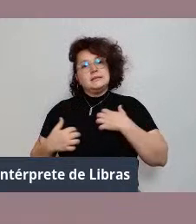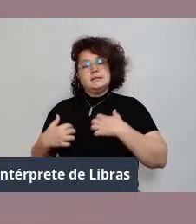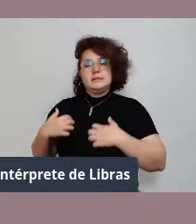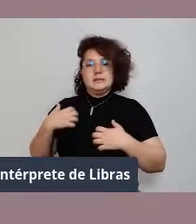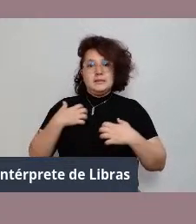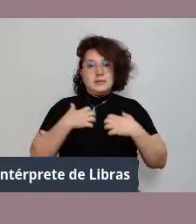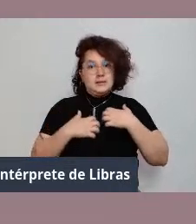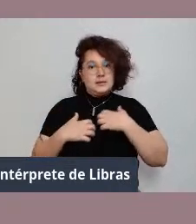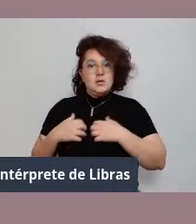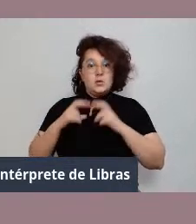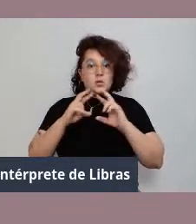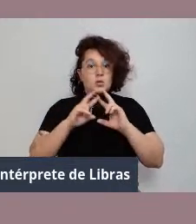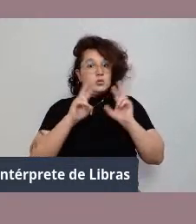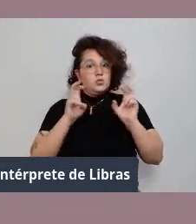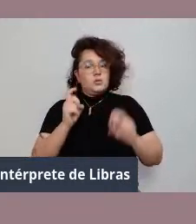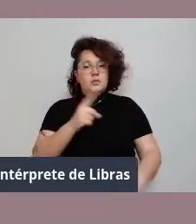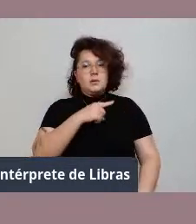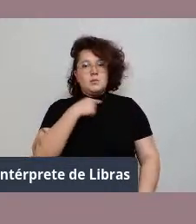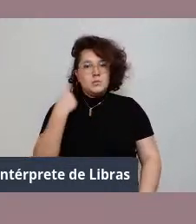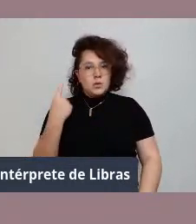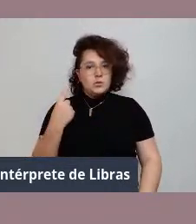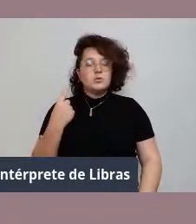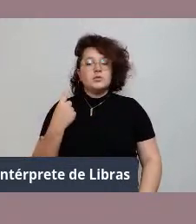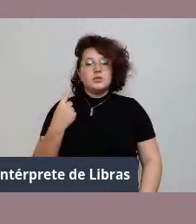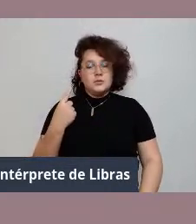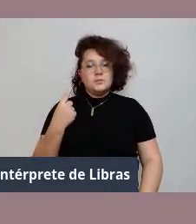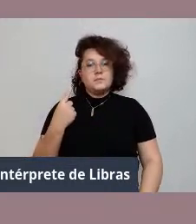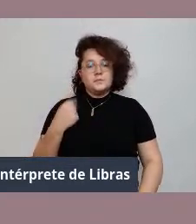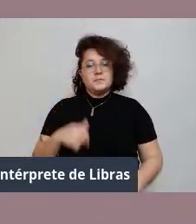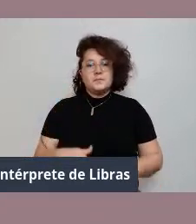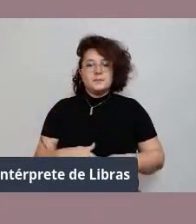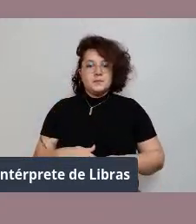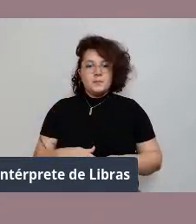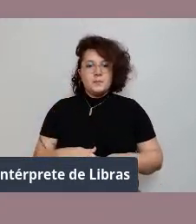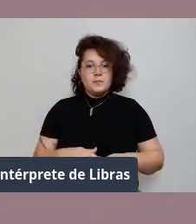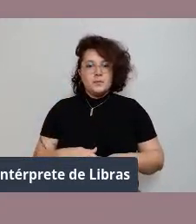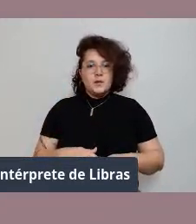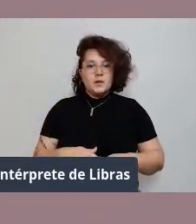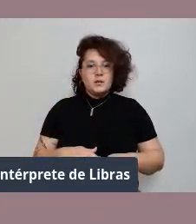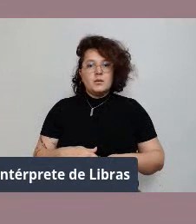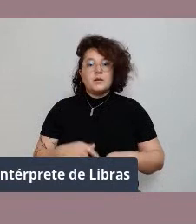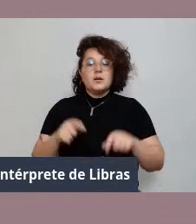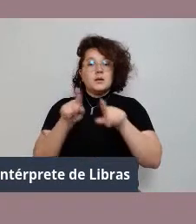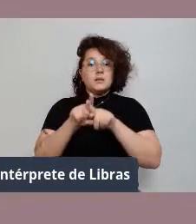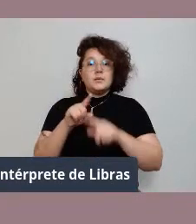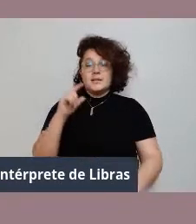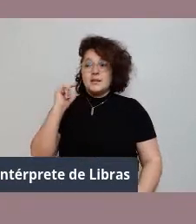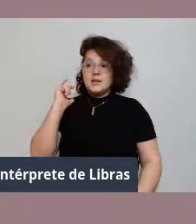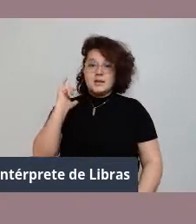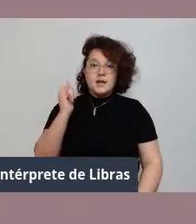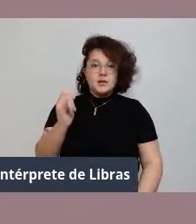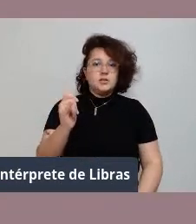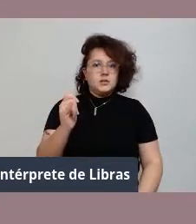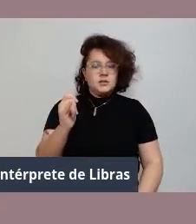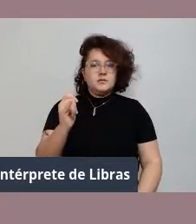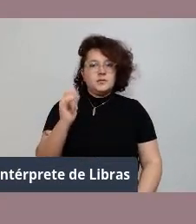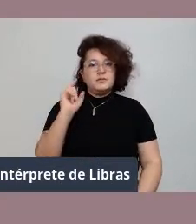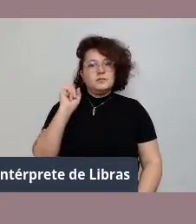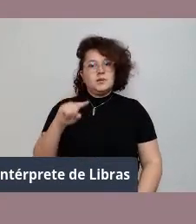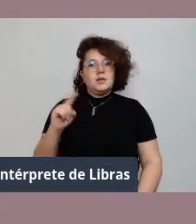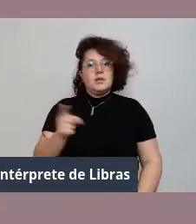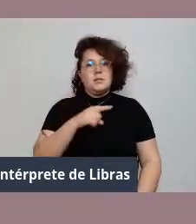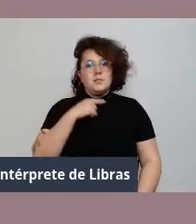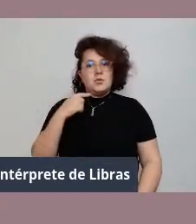a morte e o lugar que tem a narrativa da morte da Macabeia